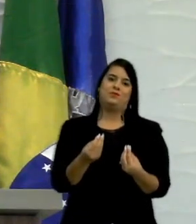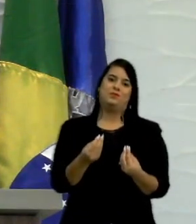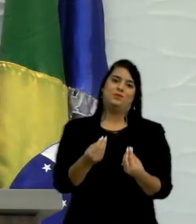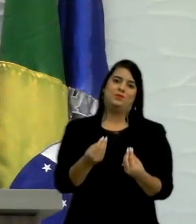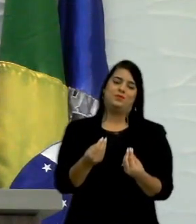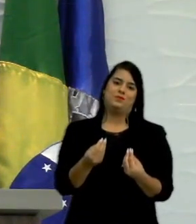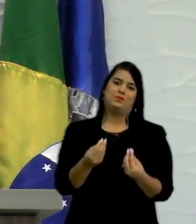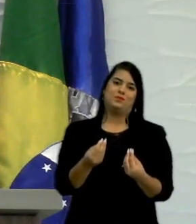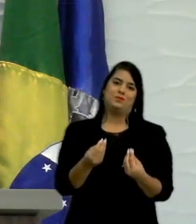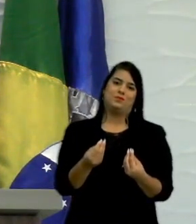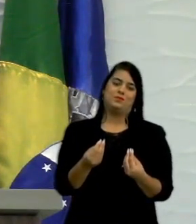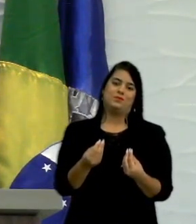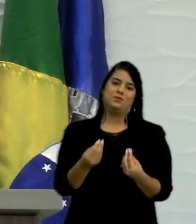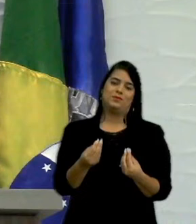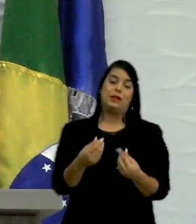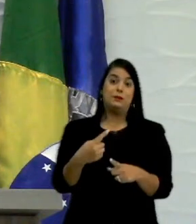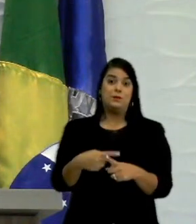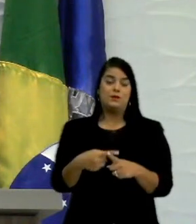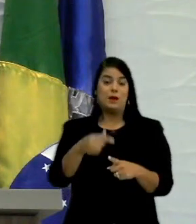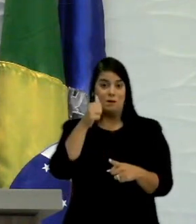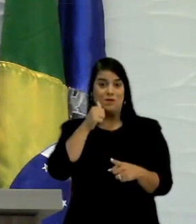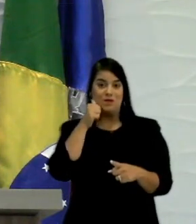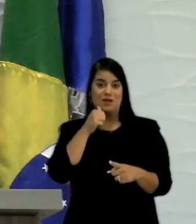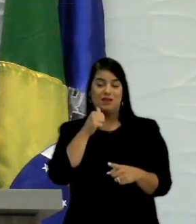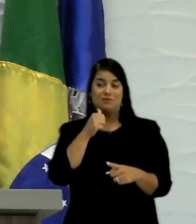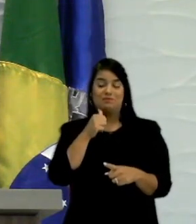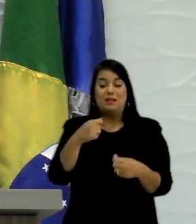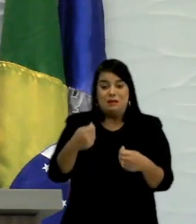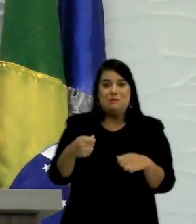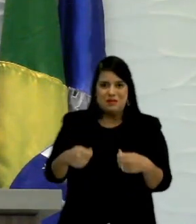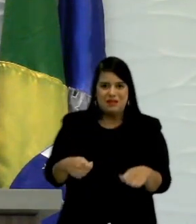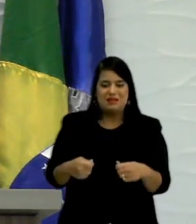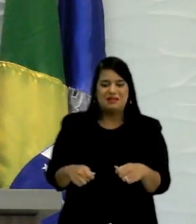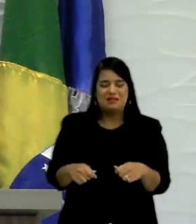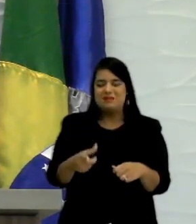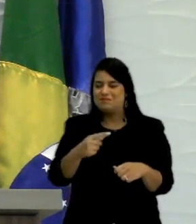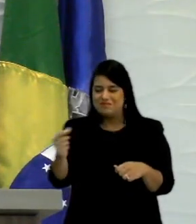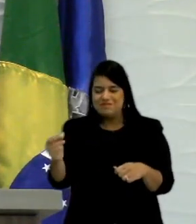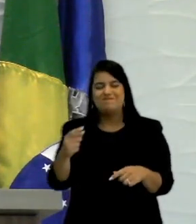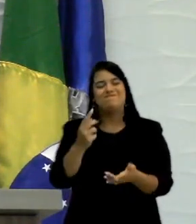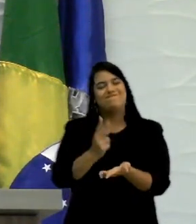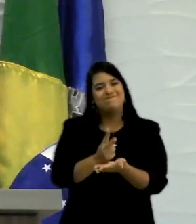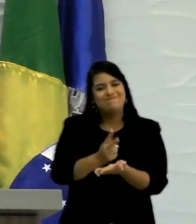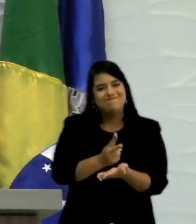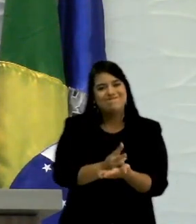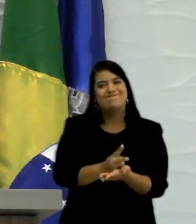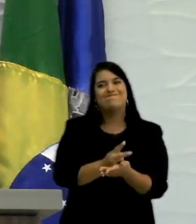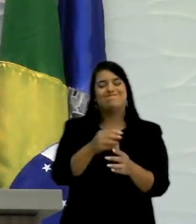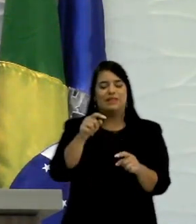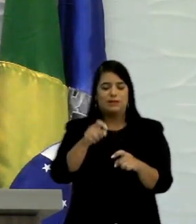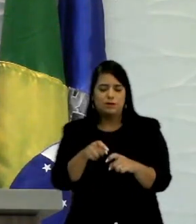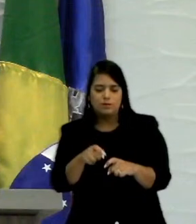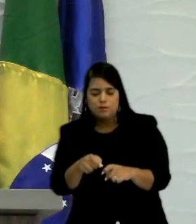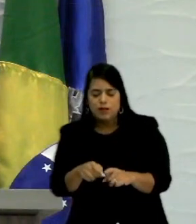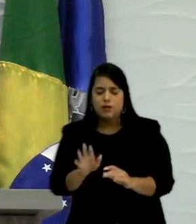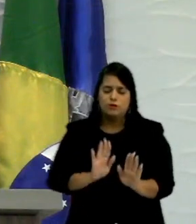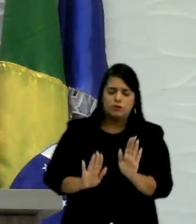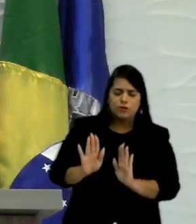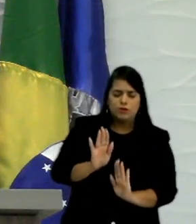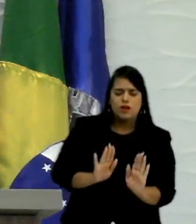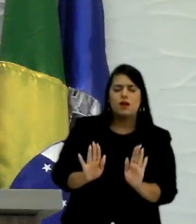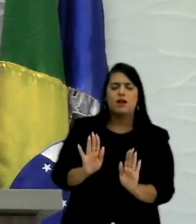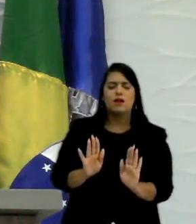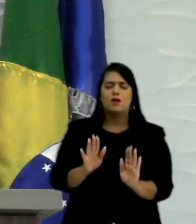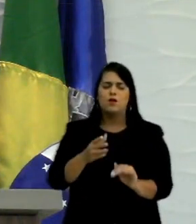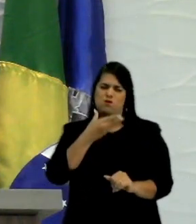E os homens estão mais relaxados. Eu brinco também aqui, botaram agora uma obstétrica. Graças a Deus que nós estávamos pegando as mulheres daqui para Recife